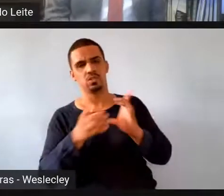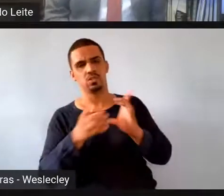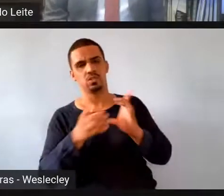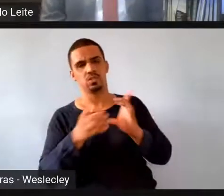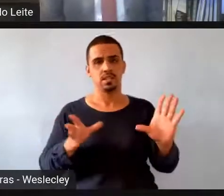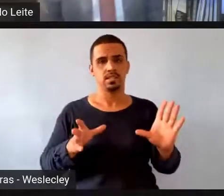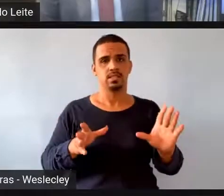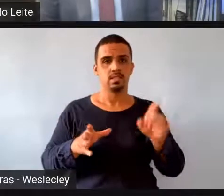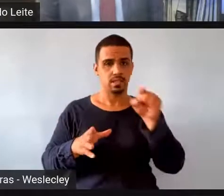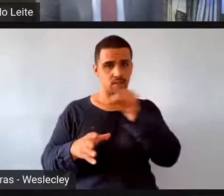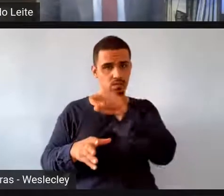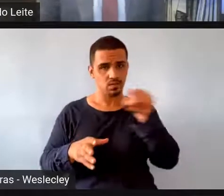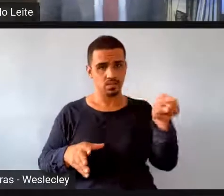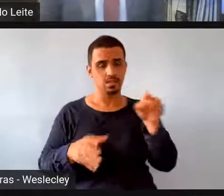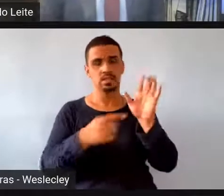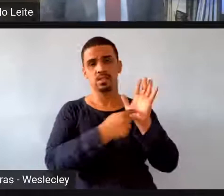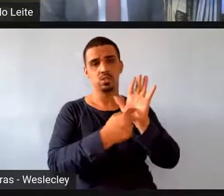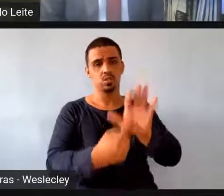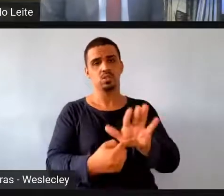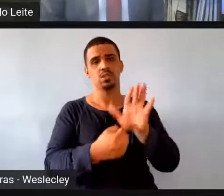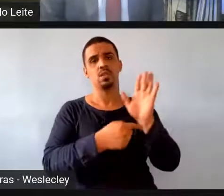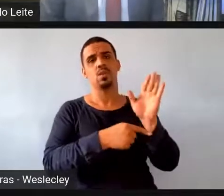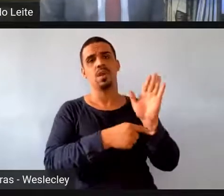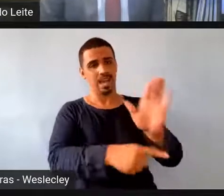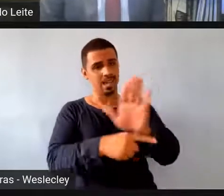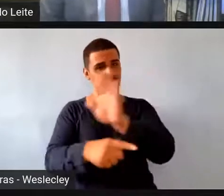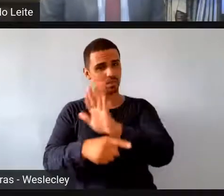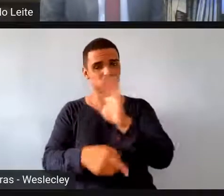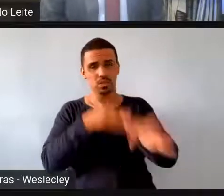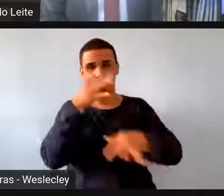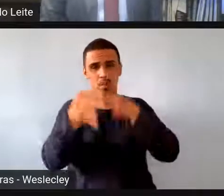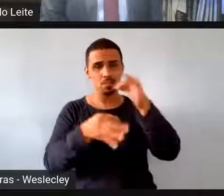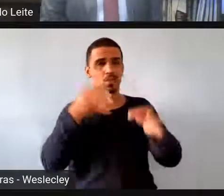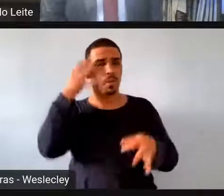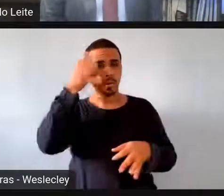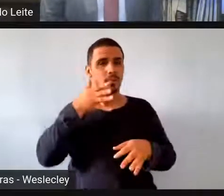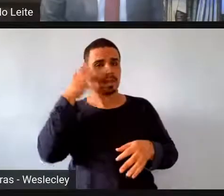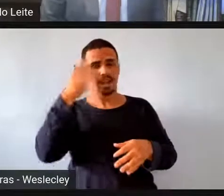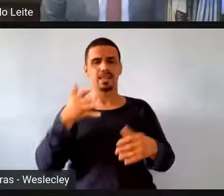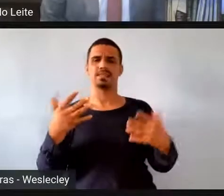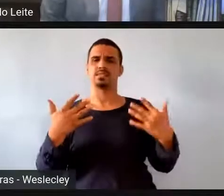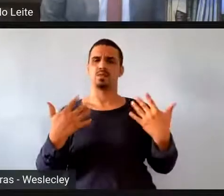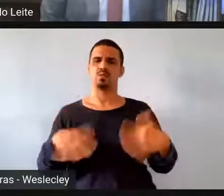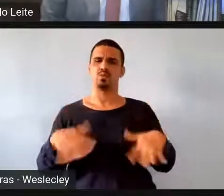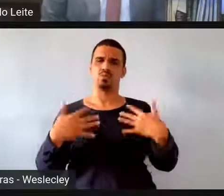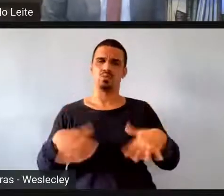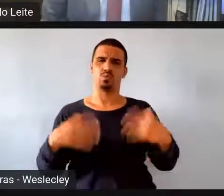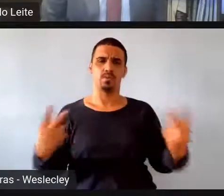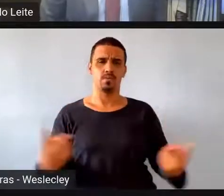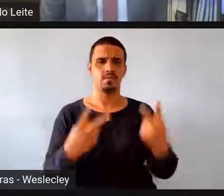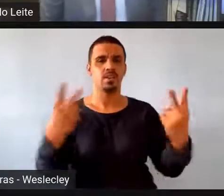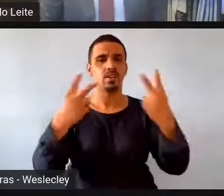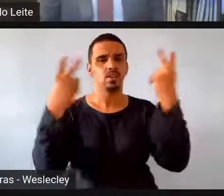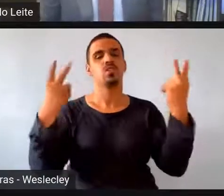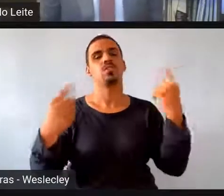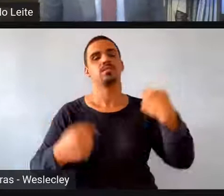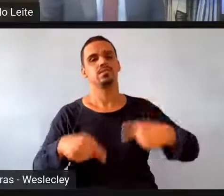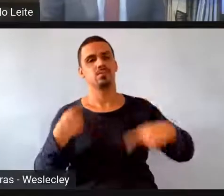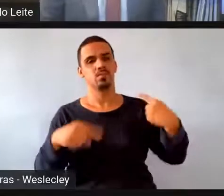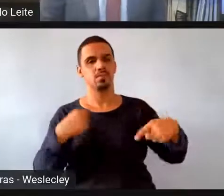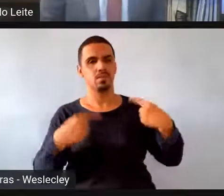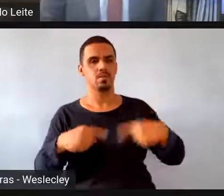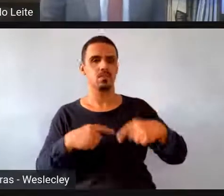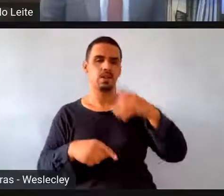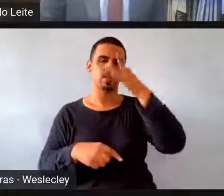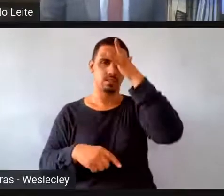vocês dois trouxeram contribuições muito ricas, muito valiosas para esse debate aí das